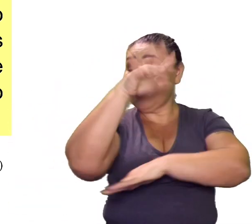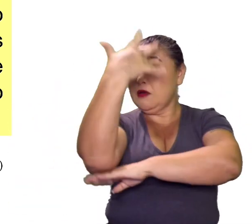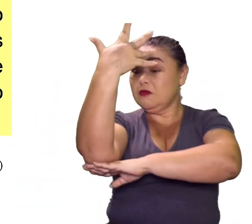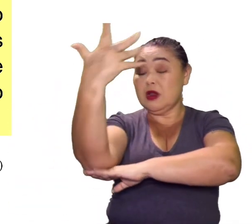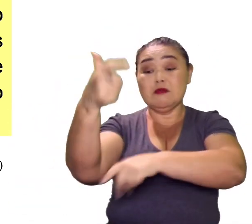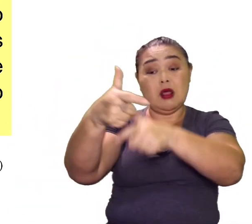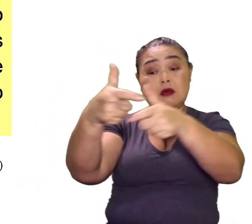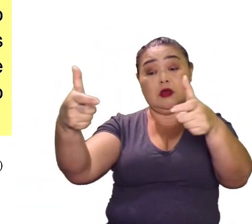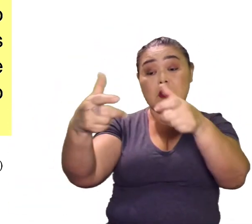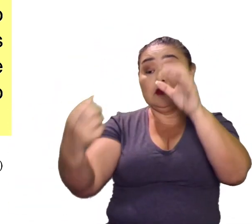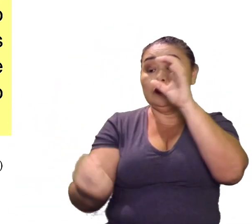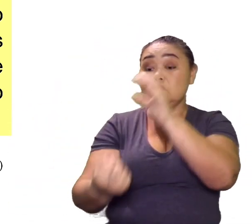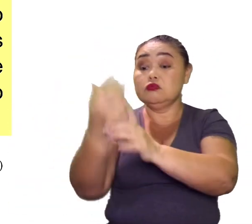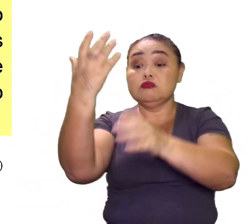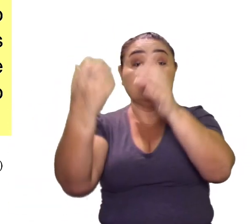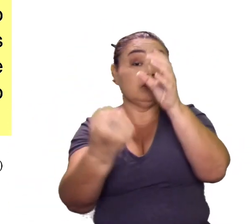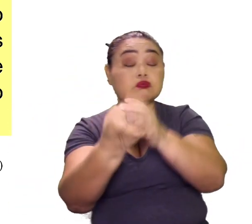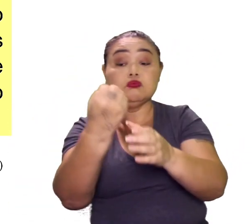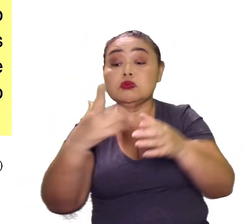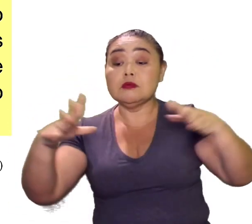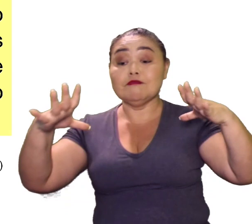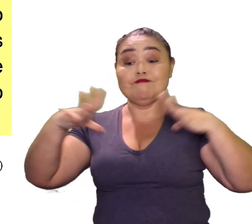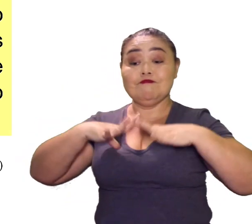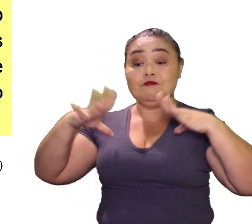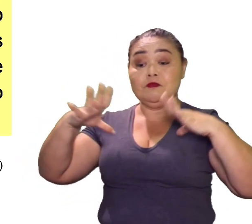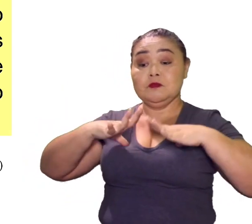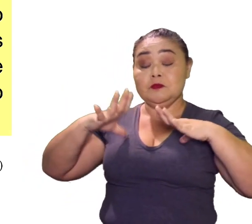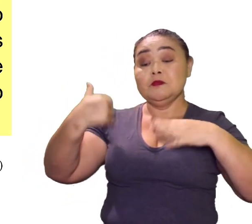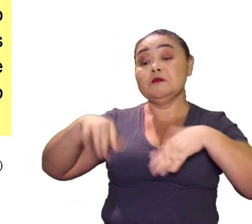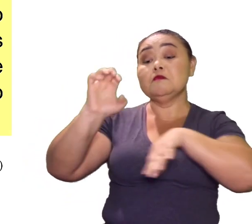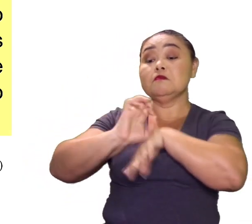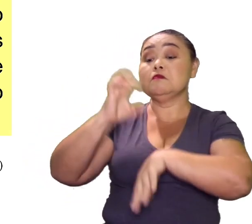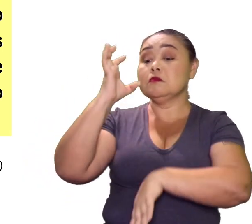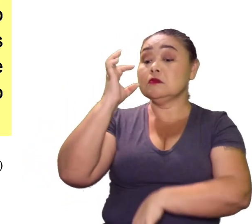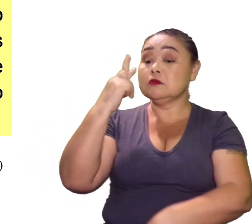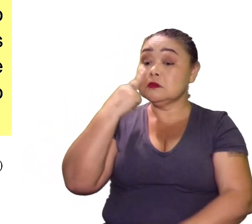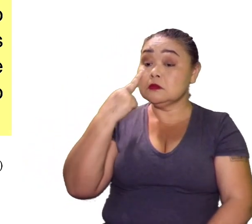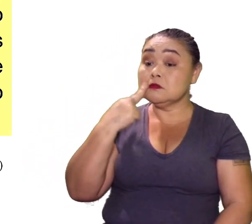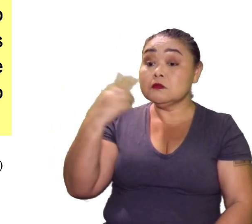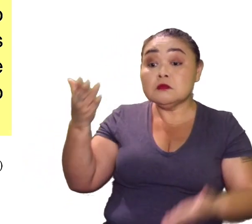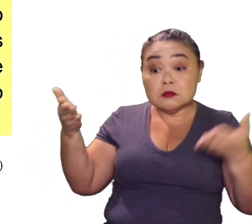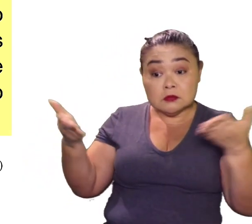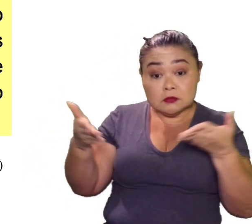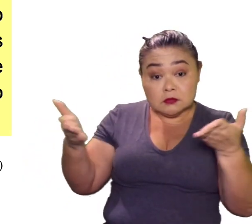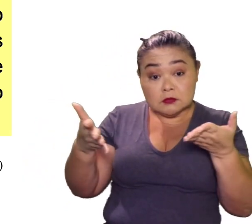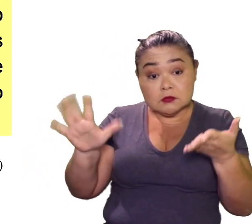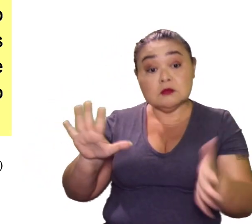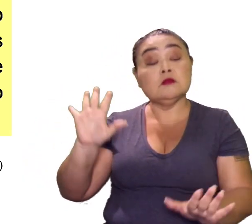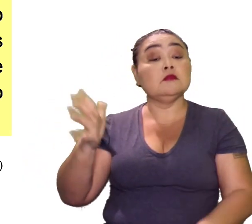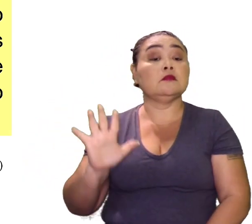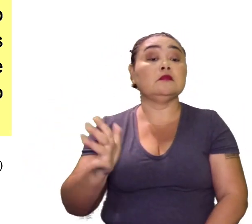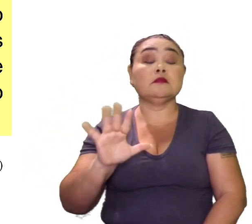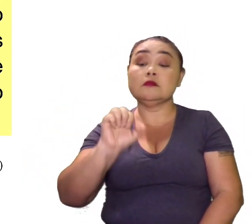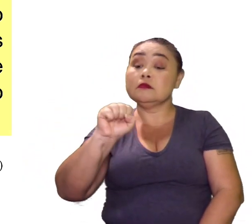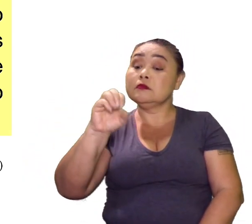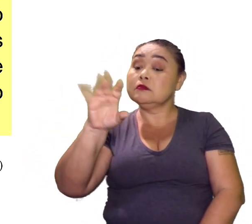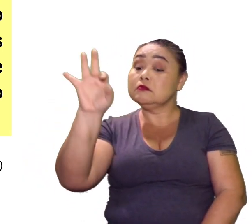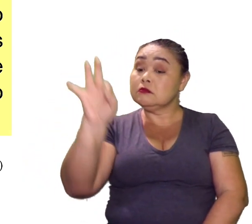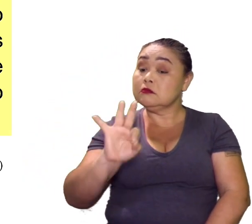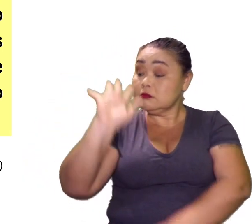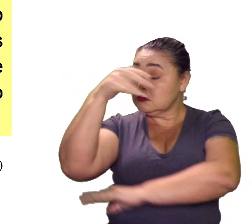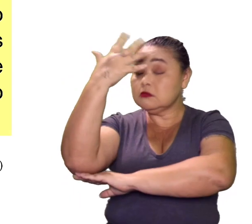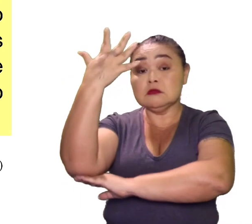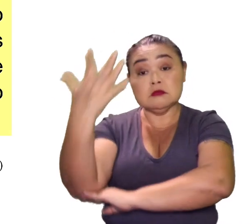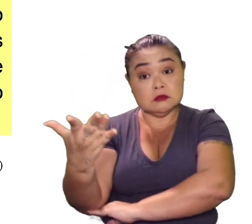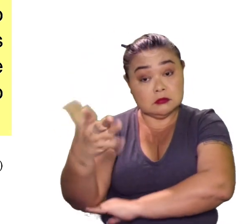surgiu boa parte das cidades do estado de Rondônia atualmente. Quase 80% das áreas